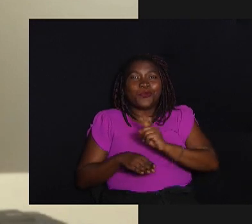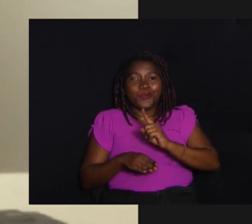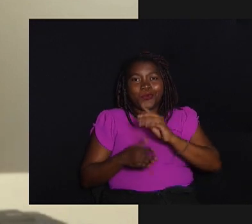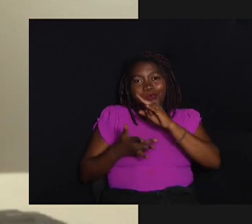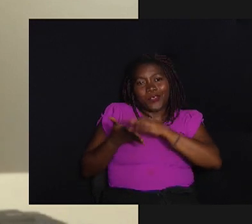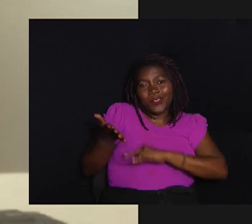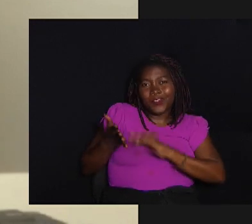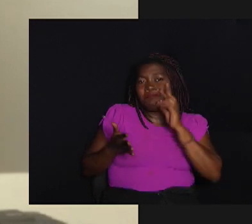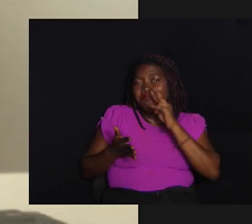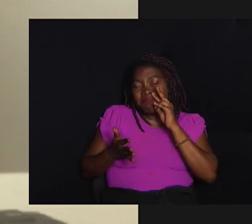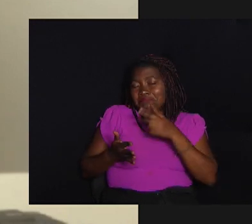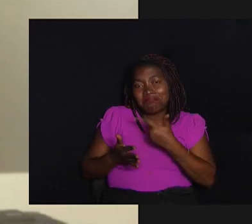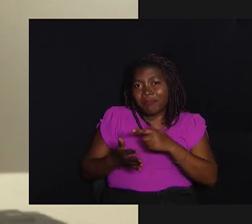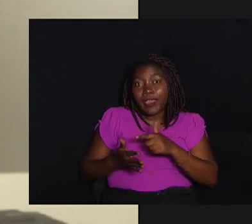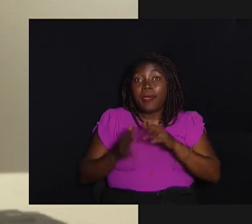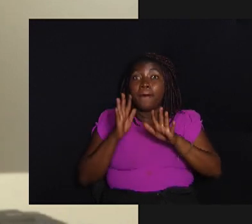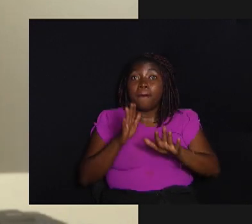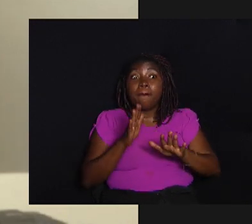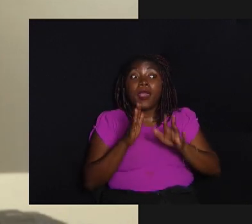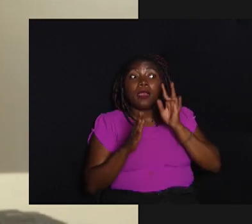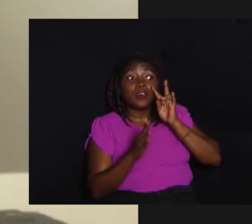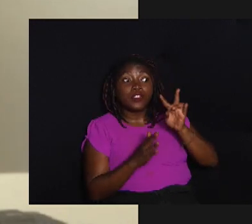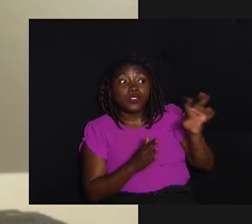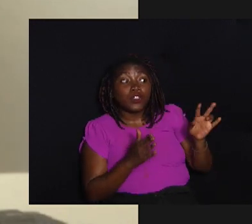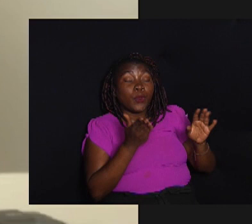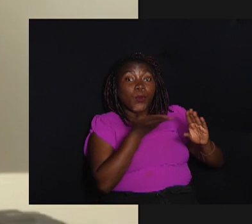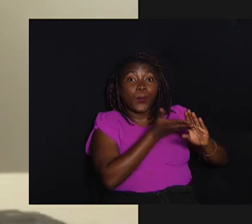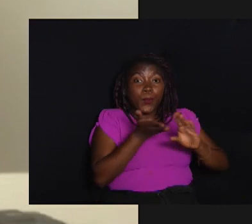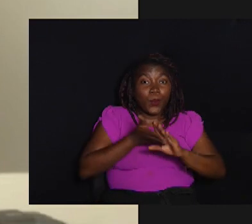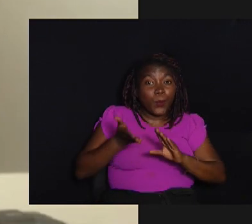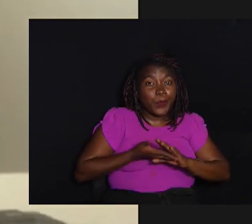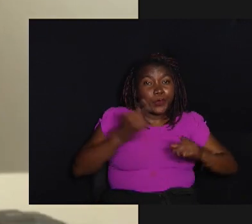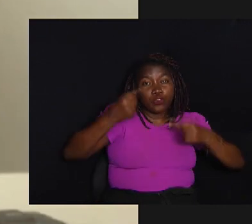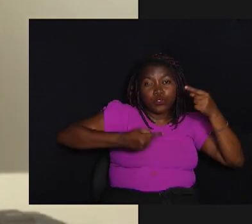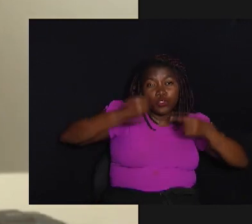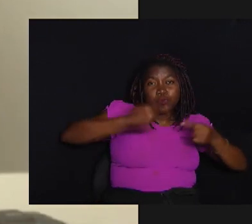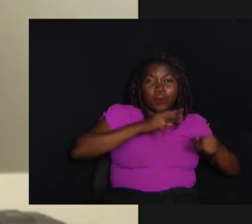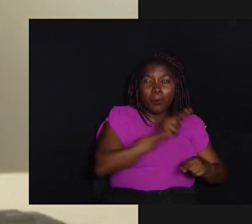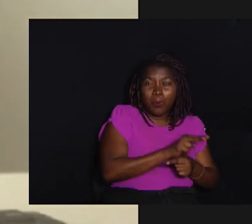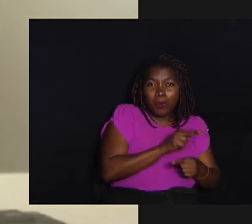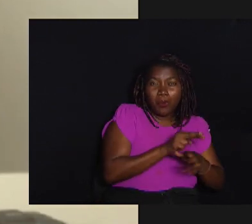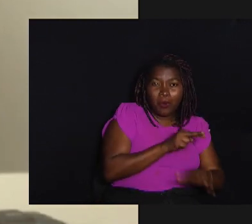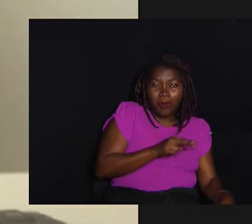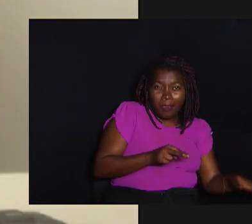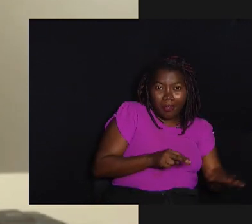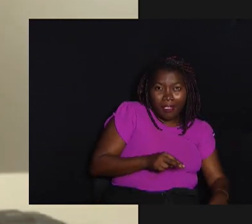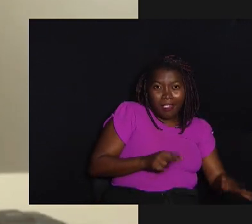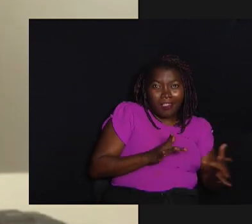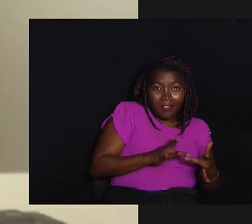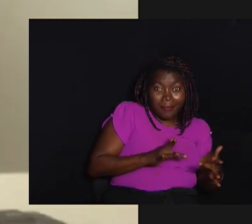nós vemos hoje em processos que envolvem disputas por guarda e por convívio com crianças e adolescentes, é